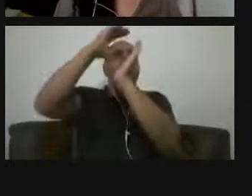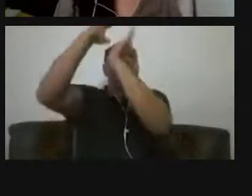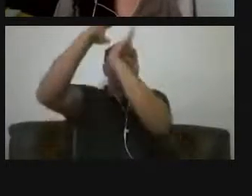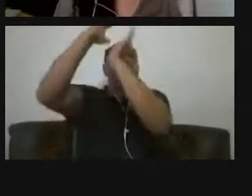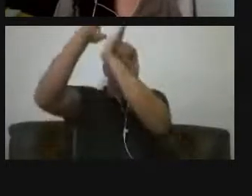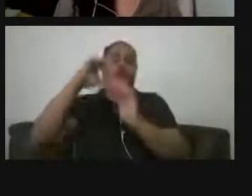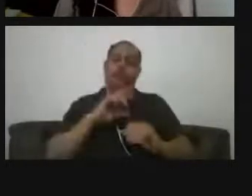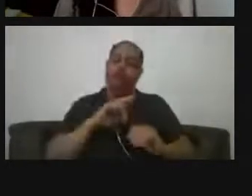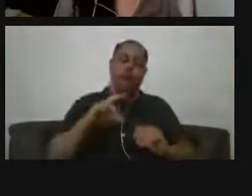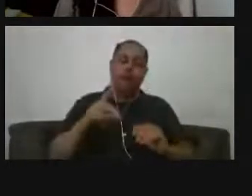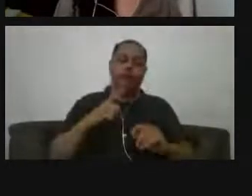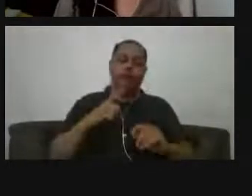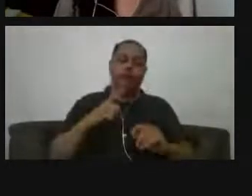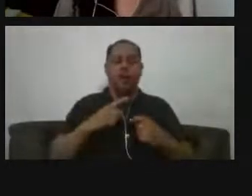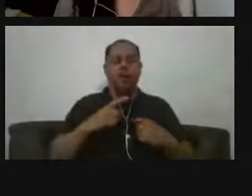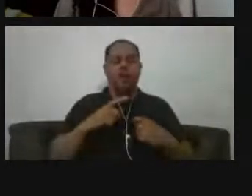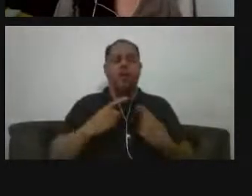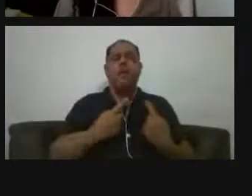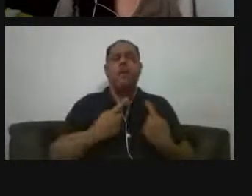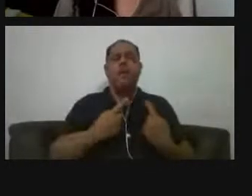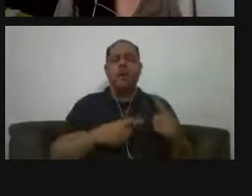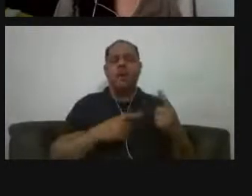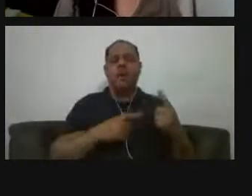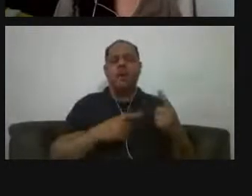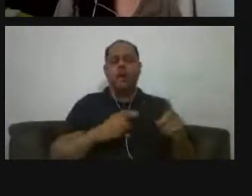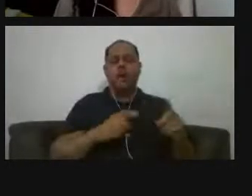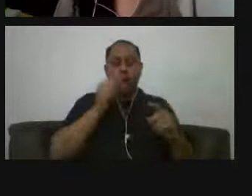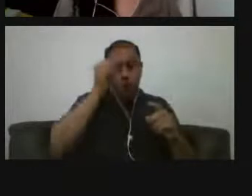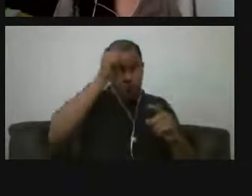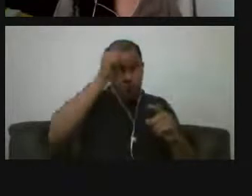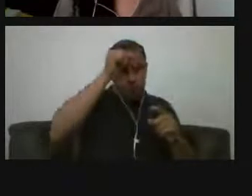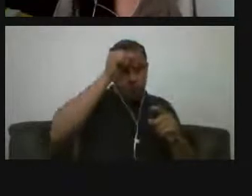com essa noção de progresso, principalmente com essa noção de progresso